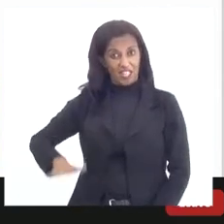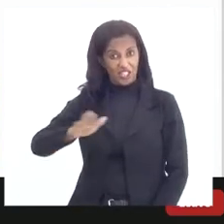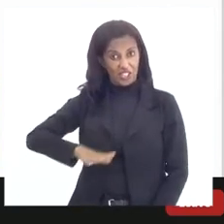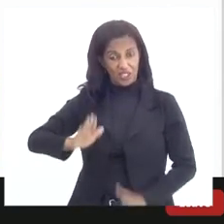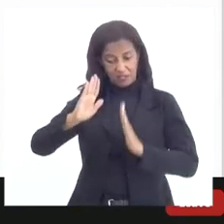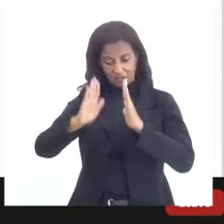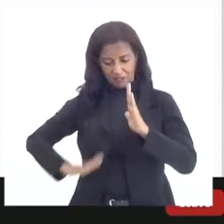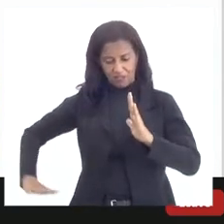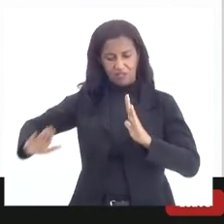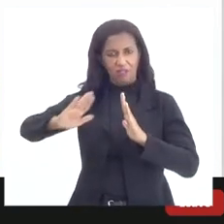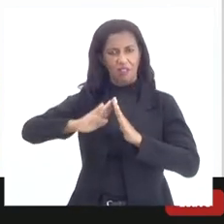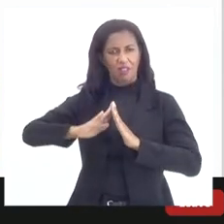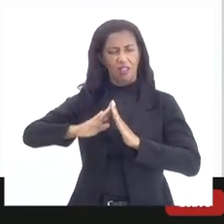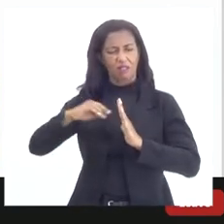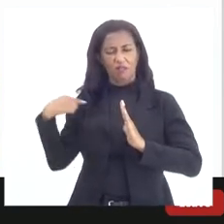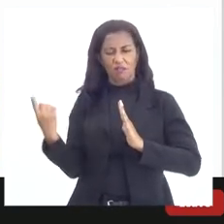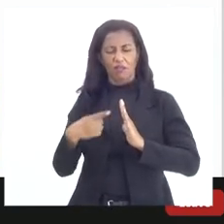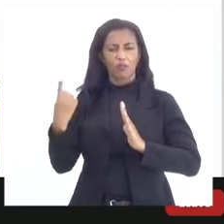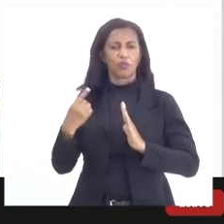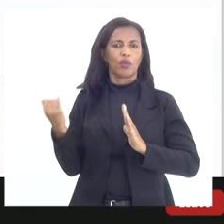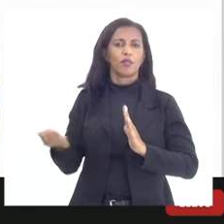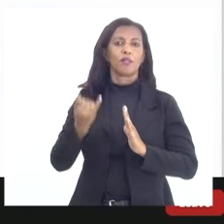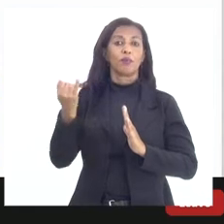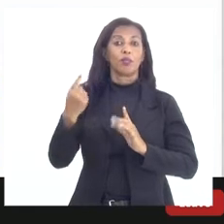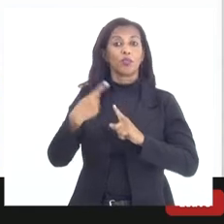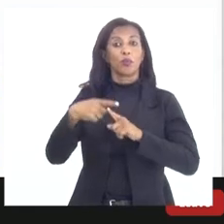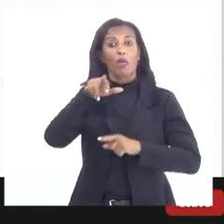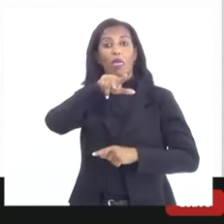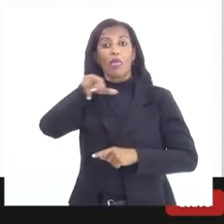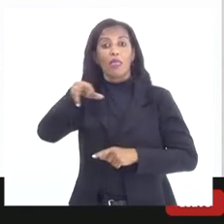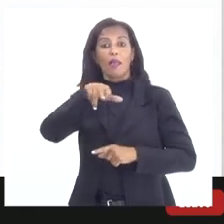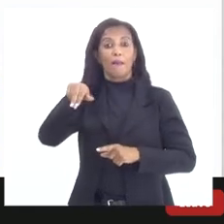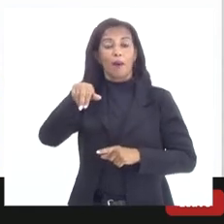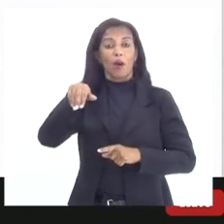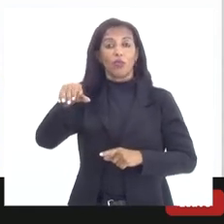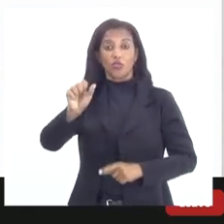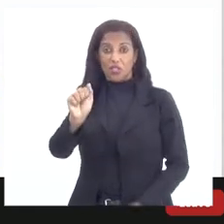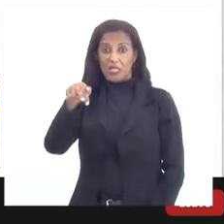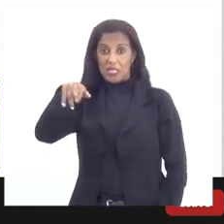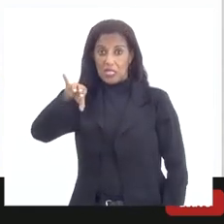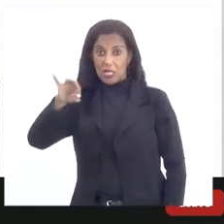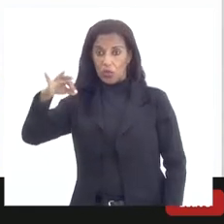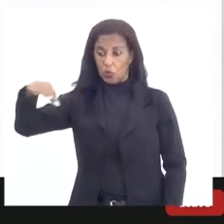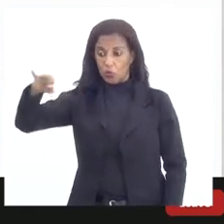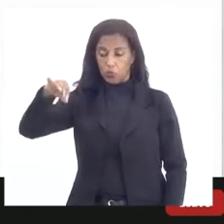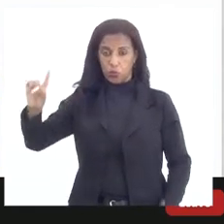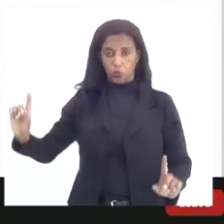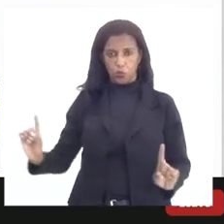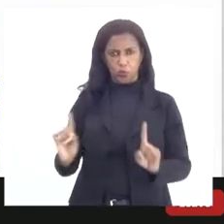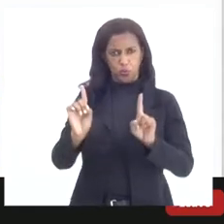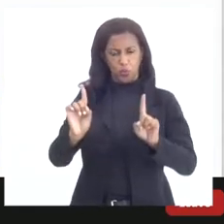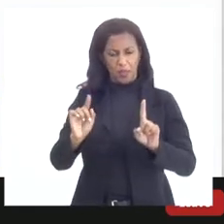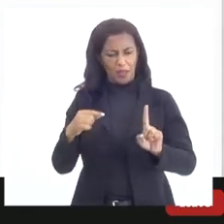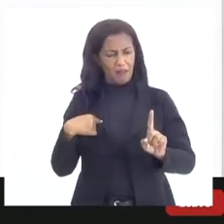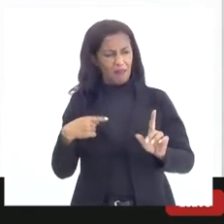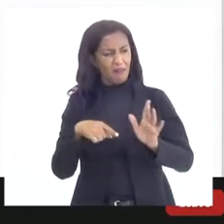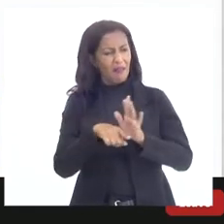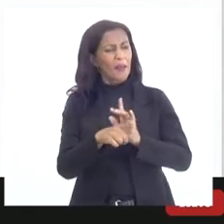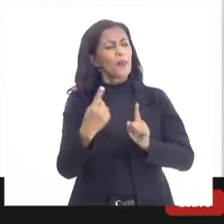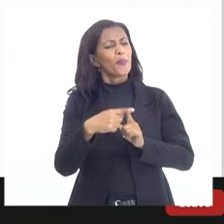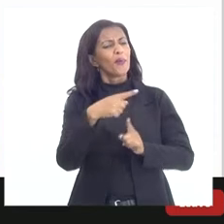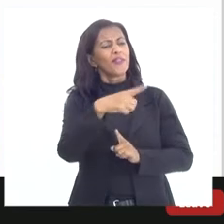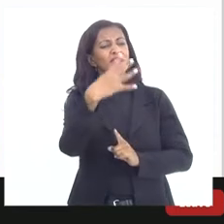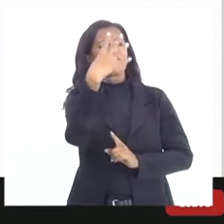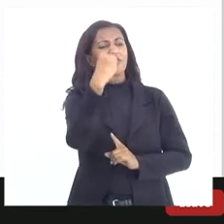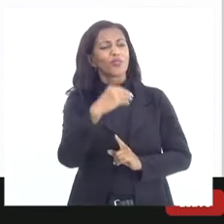as importantes, porque chegou um irmão de santo dela, na Casa da Penha, onde eu estava, e perguntou por que eu estava fotografando,